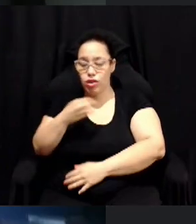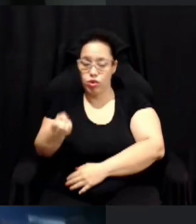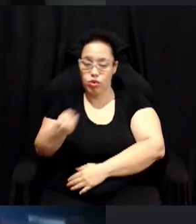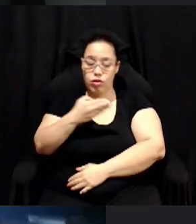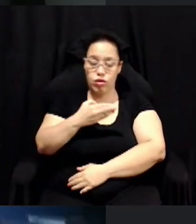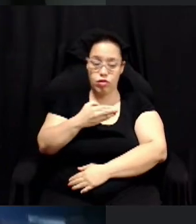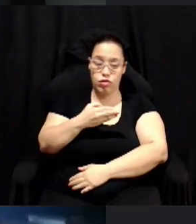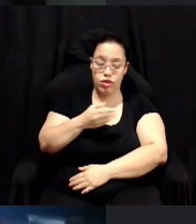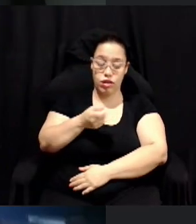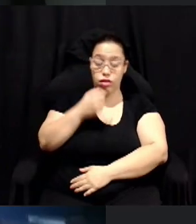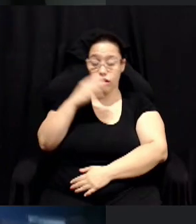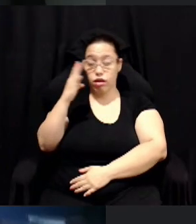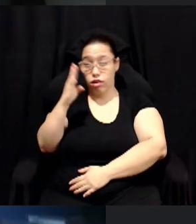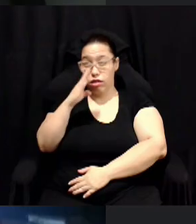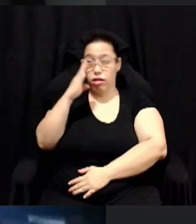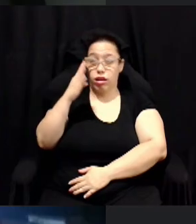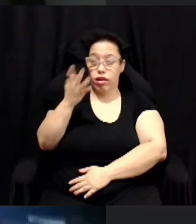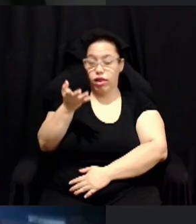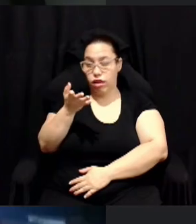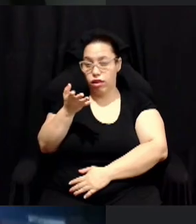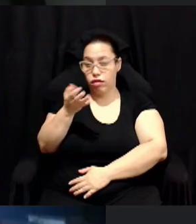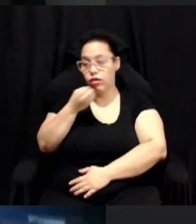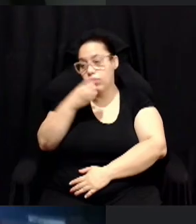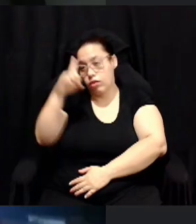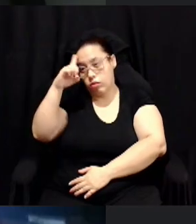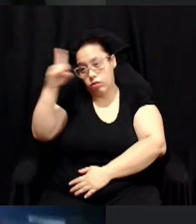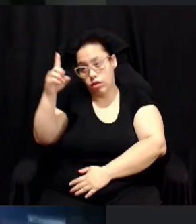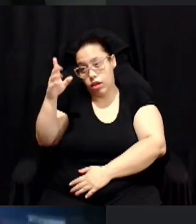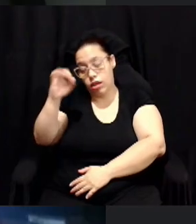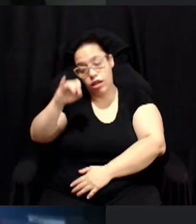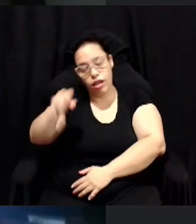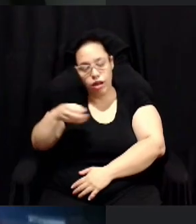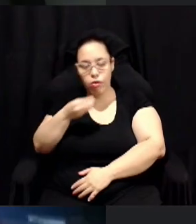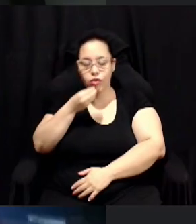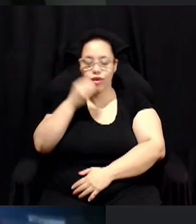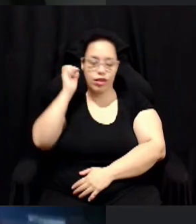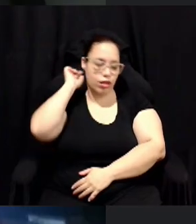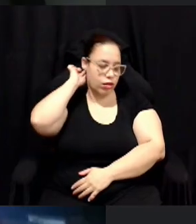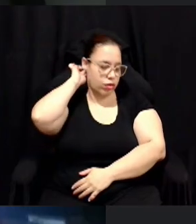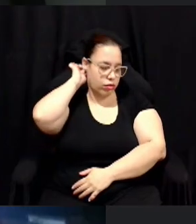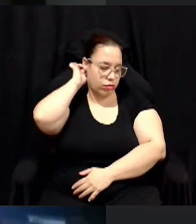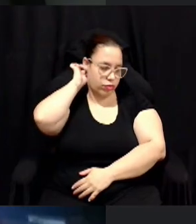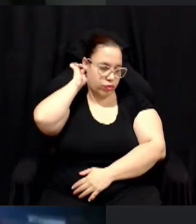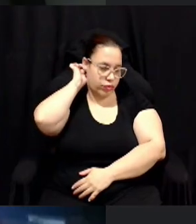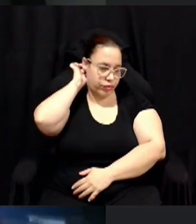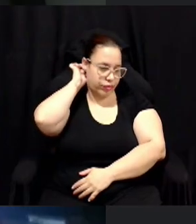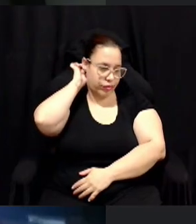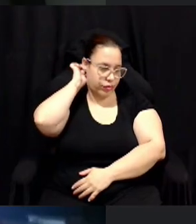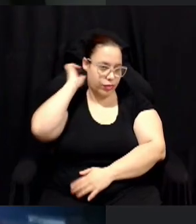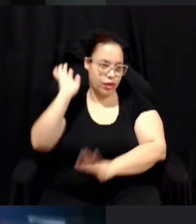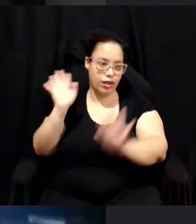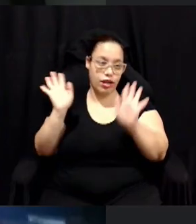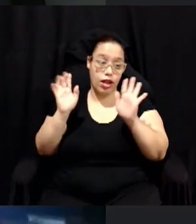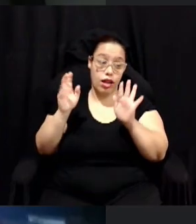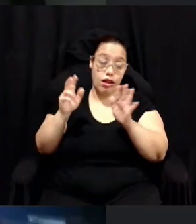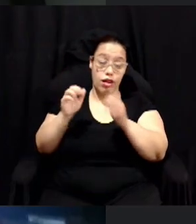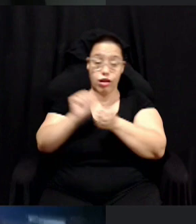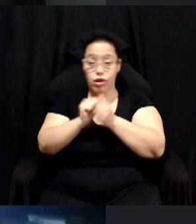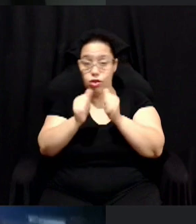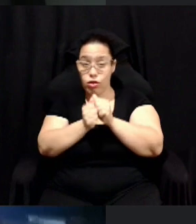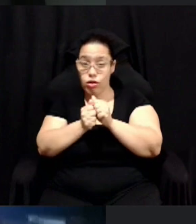enfim. Mas também tem dias bons, você tem que aproveitá-los. Então não é algo assim, estou adaptada à doença de